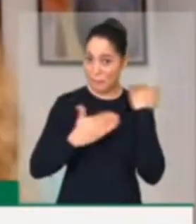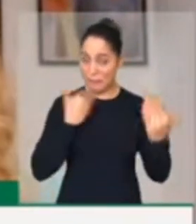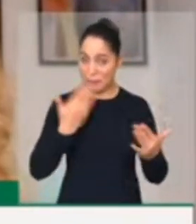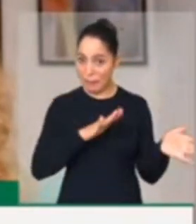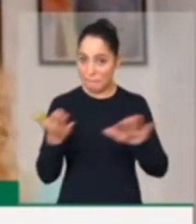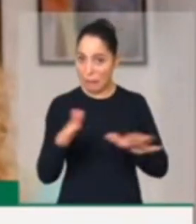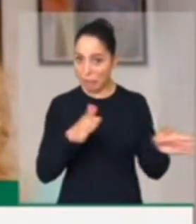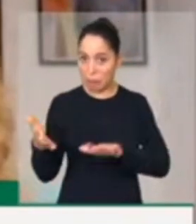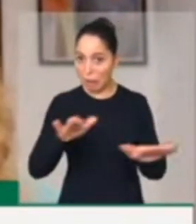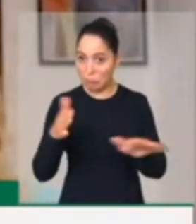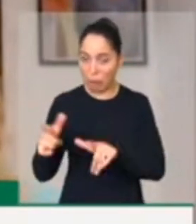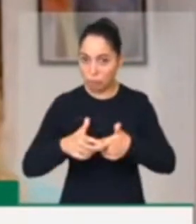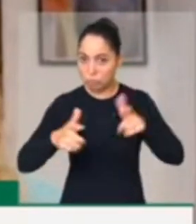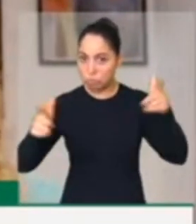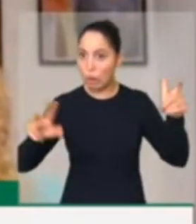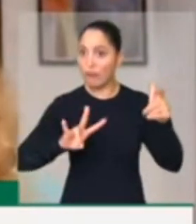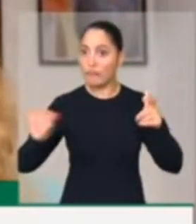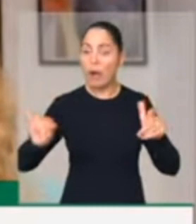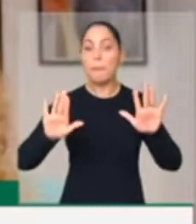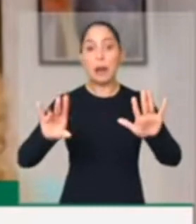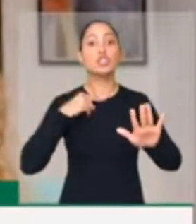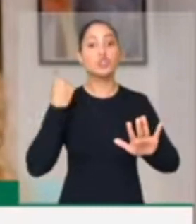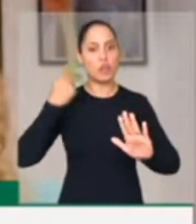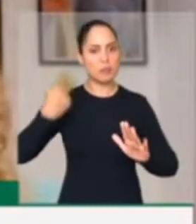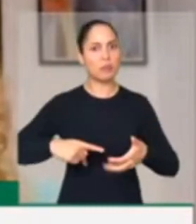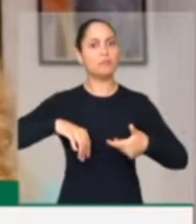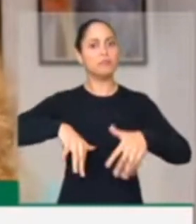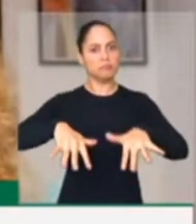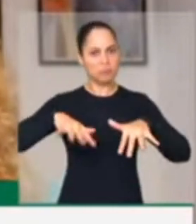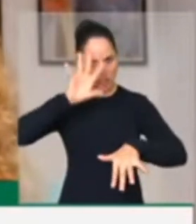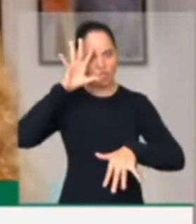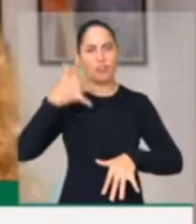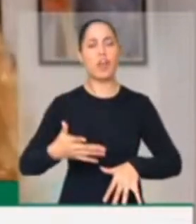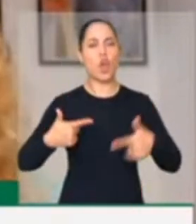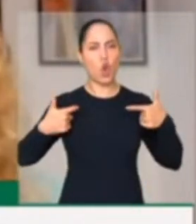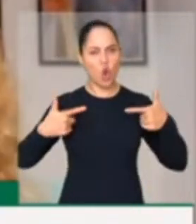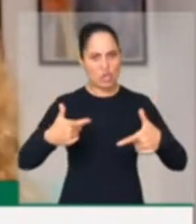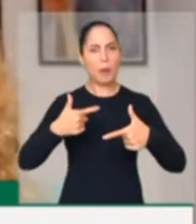altura de salvar vidas, votar o orçamento de guerra e fazer a CPI da Câmara também.